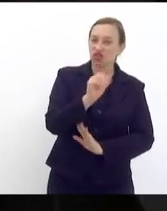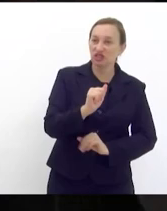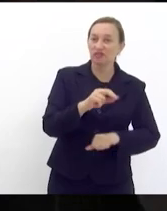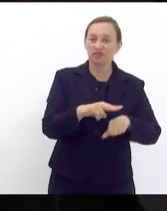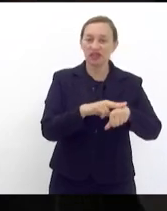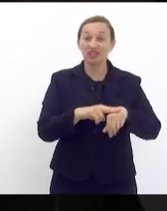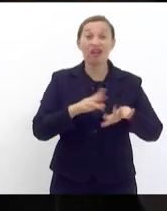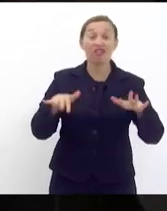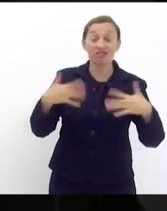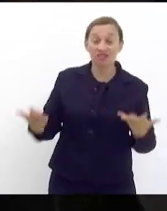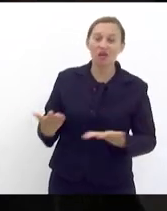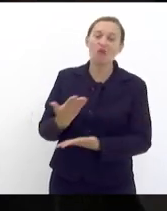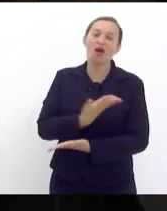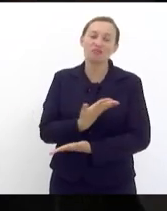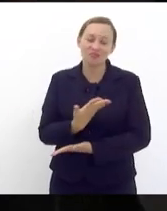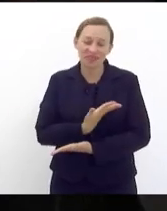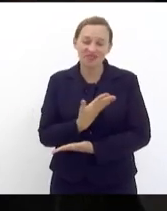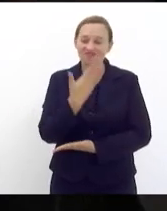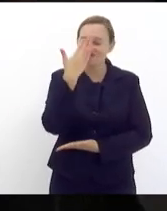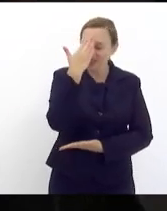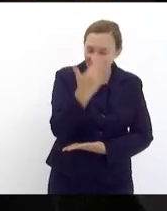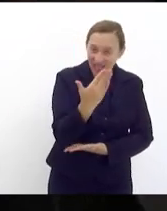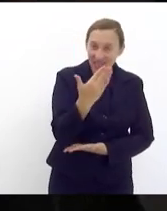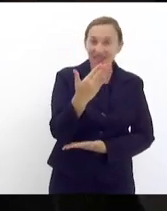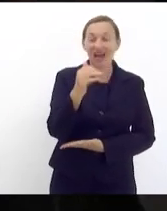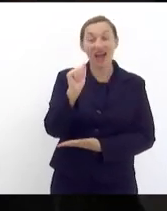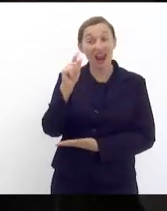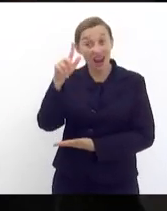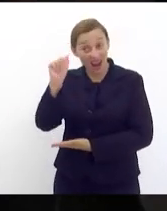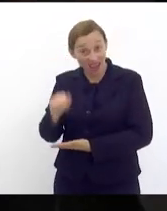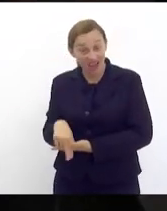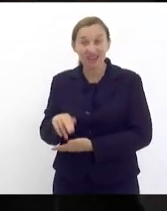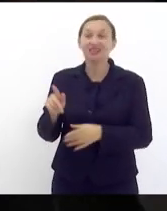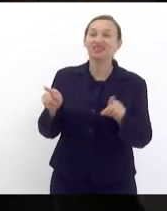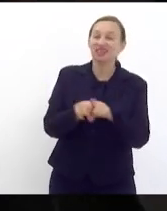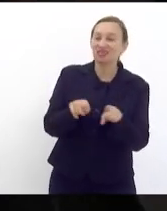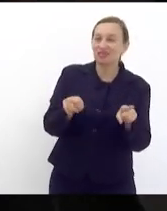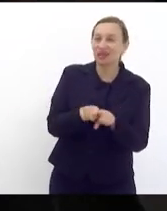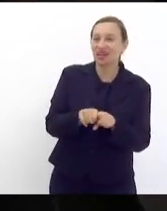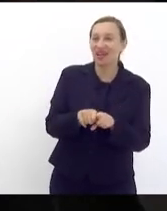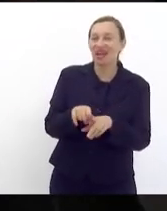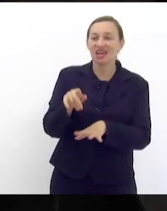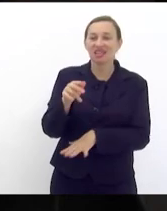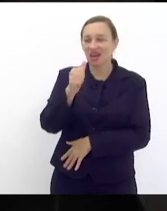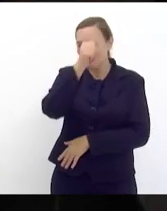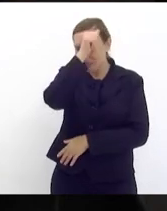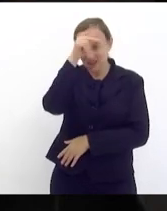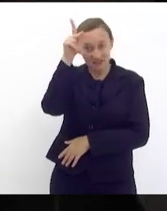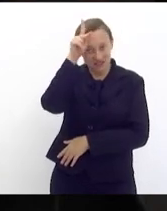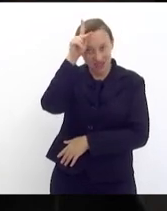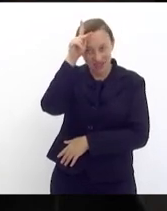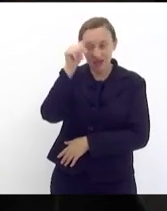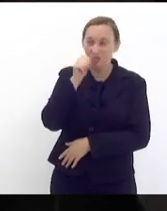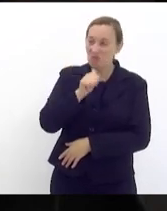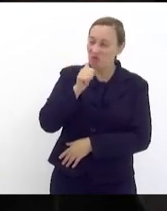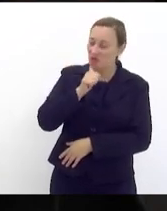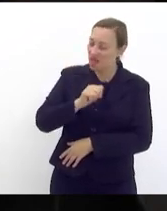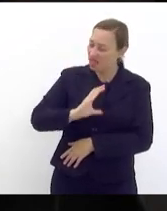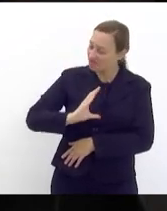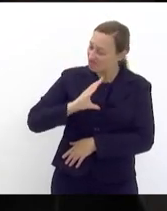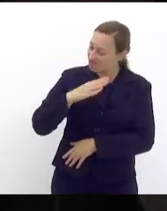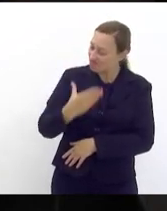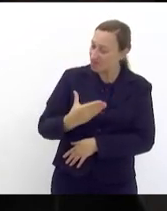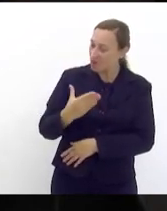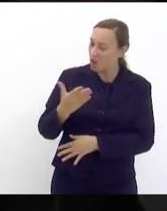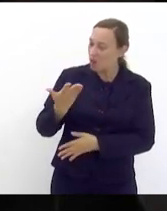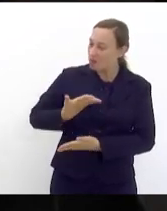Então, meu grande amigo, muito obrigado, Alain. Também a nossa prefeitona, uma guerreira, uma amiga que Deus